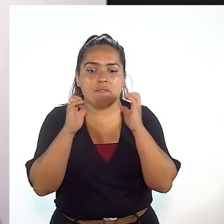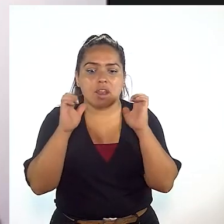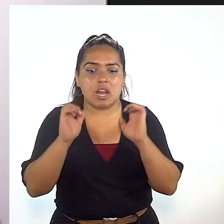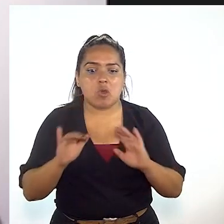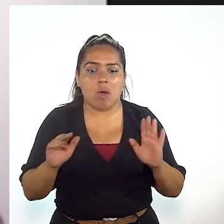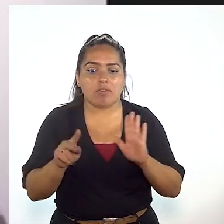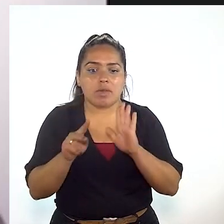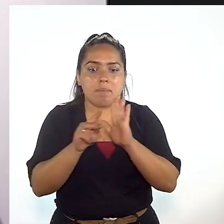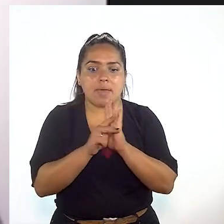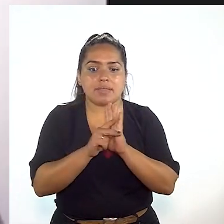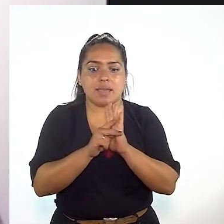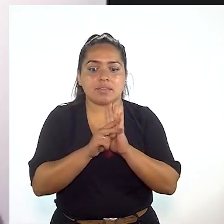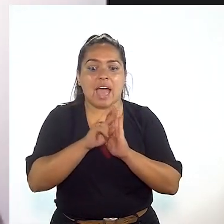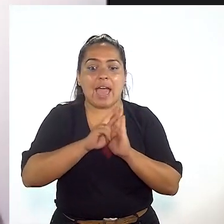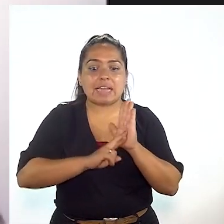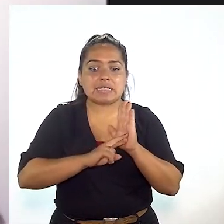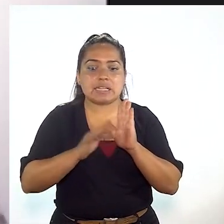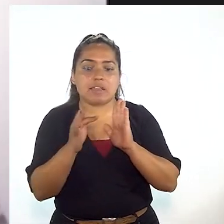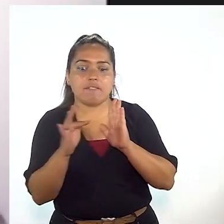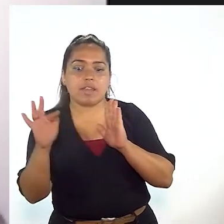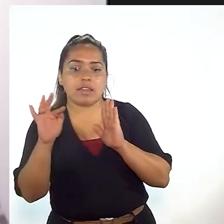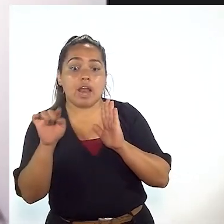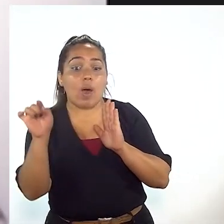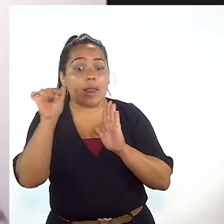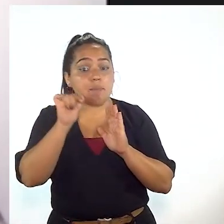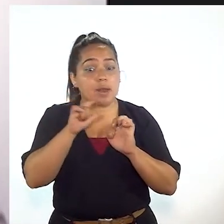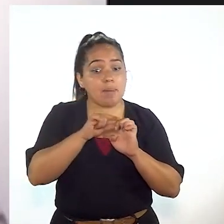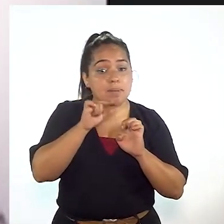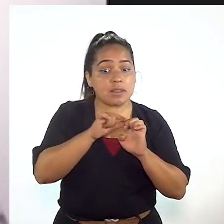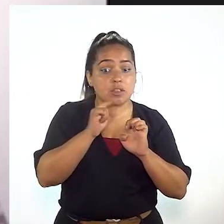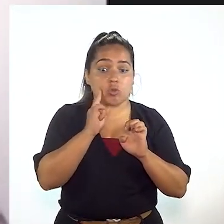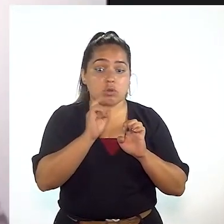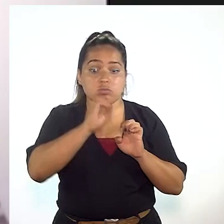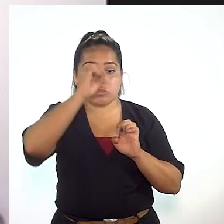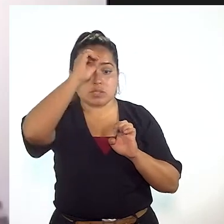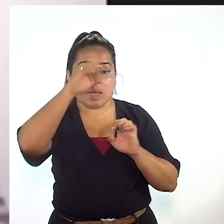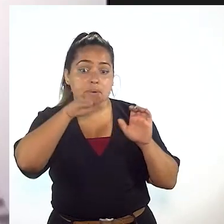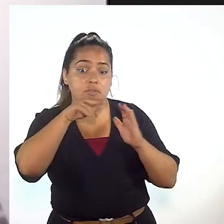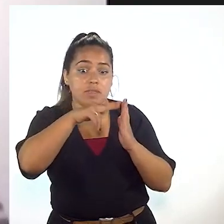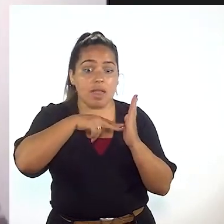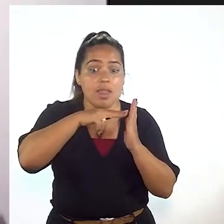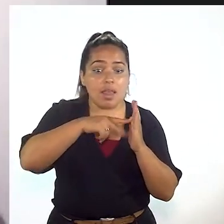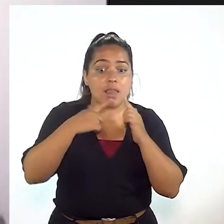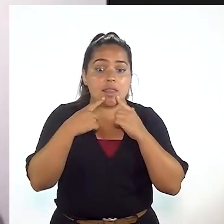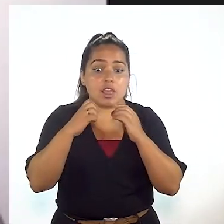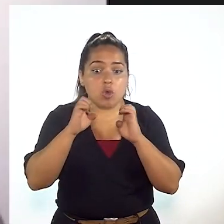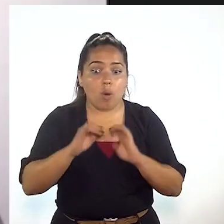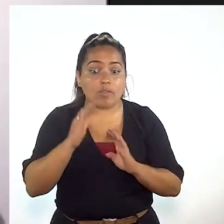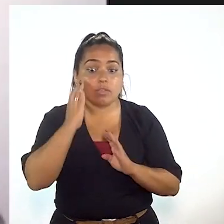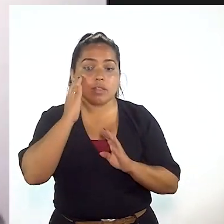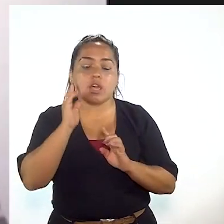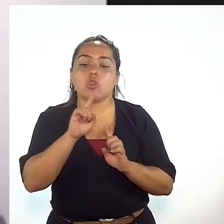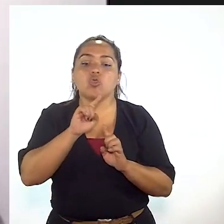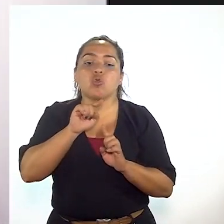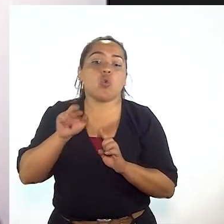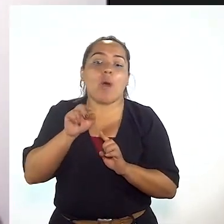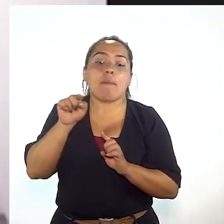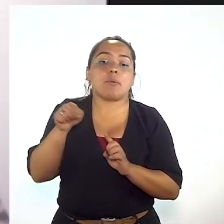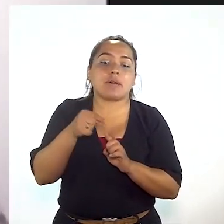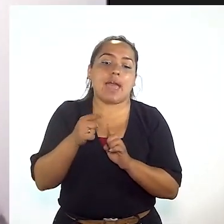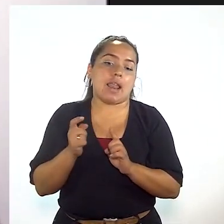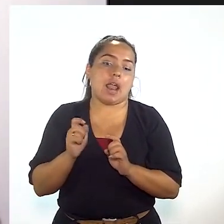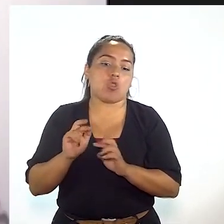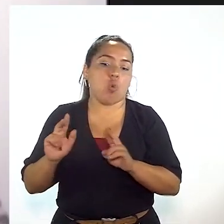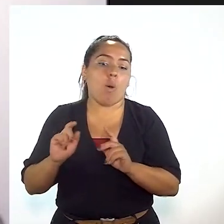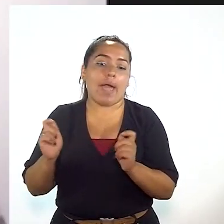Receita Federal, cheio de português esquisito, a linguagem totalmente diferente, que uma mulher empreendedora da favela, talvez,